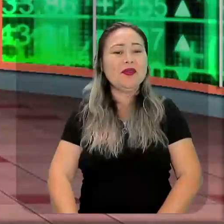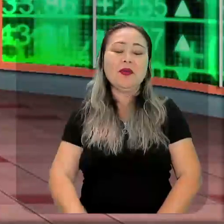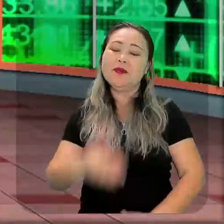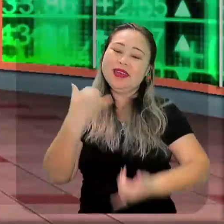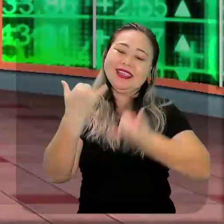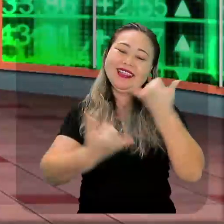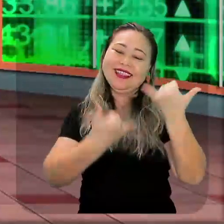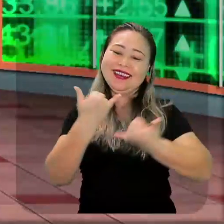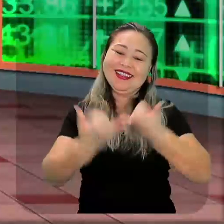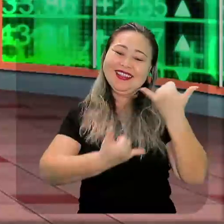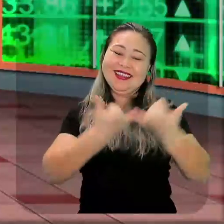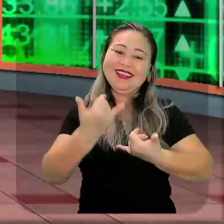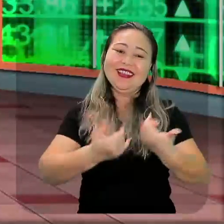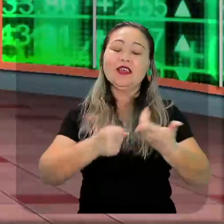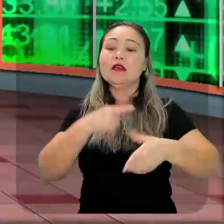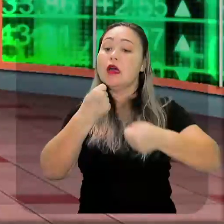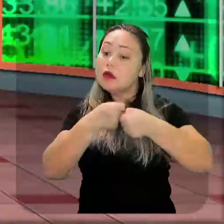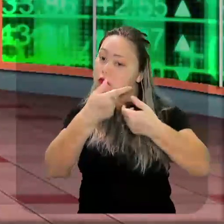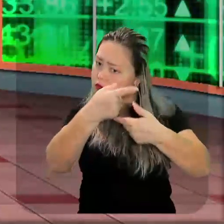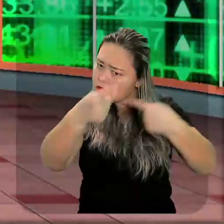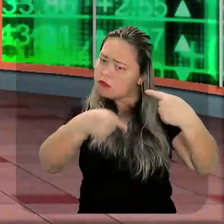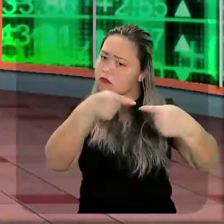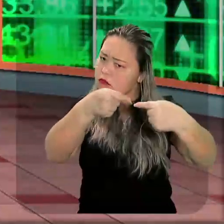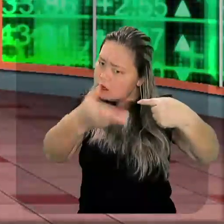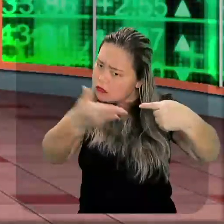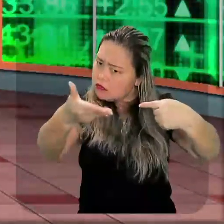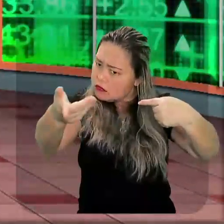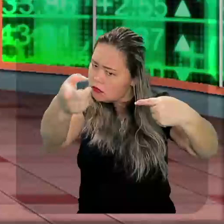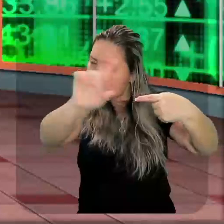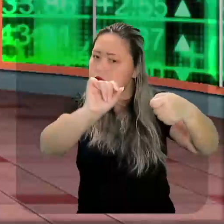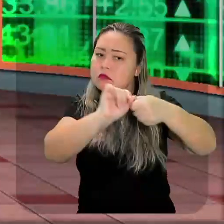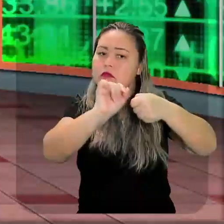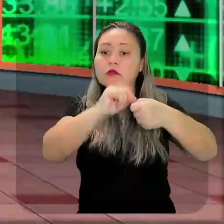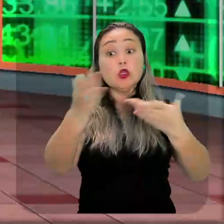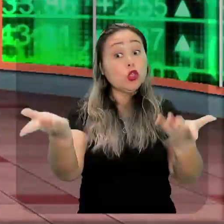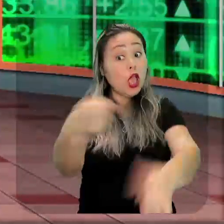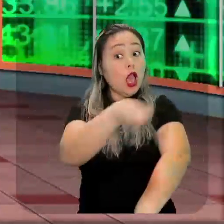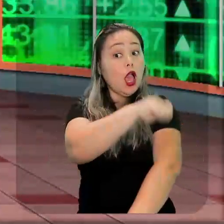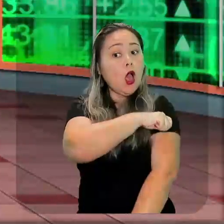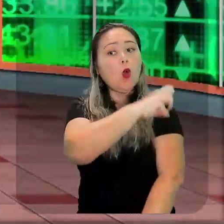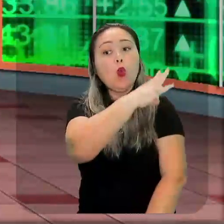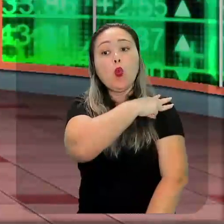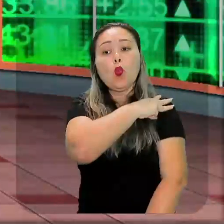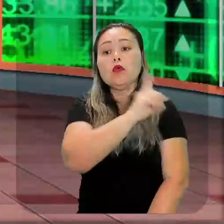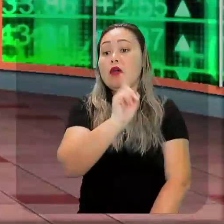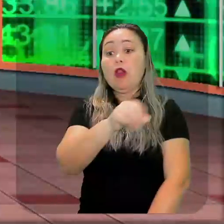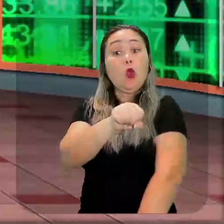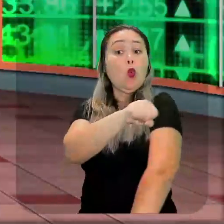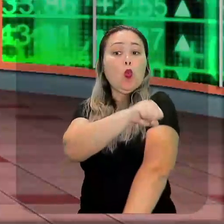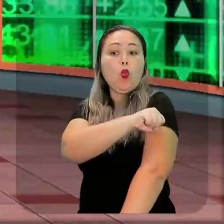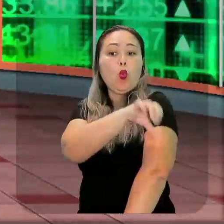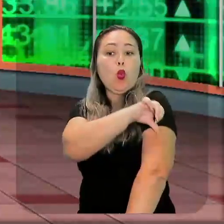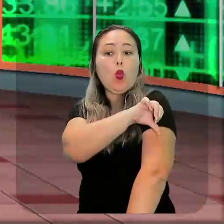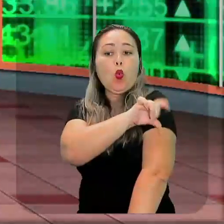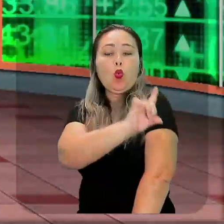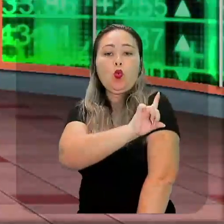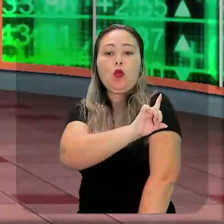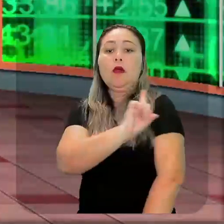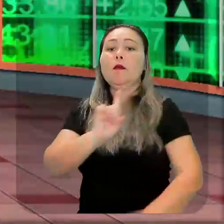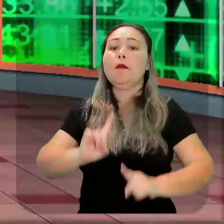Não, brincadeira, gente. A gente precisa desenvolver as habilidades aí, né? Aluno do terceiro ano, a gente não está falando com o nono, não, né? Não. Mas